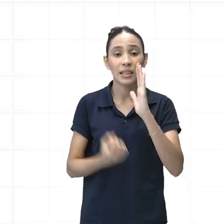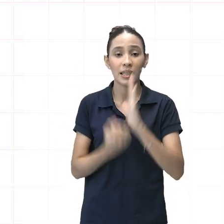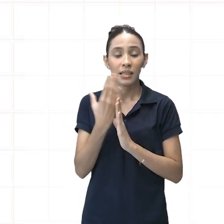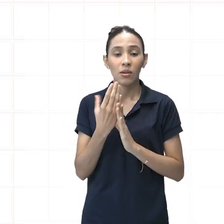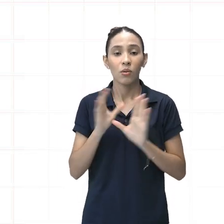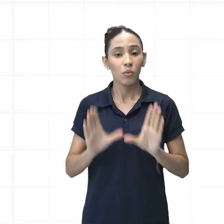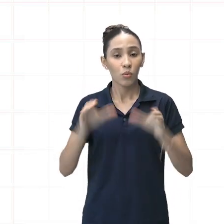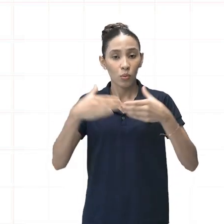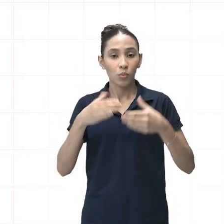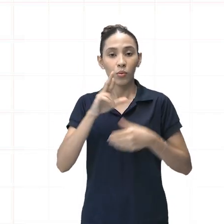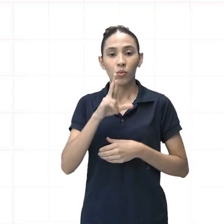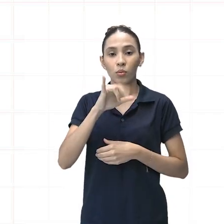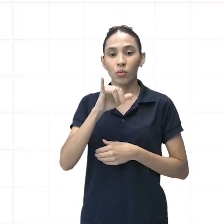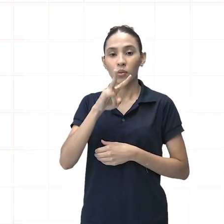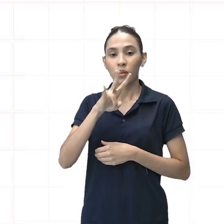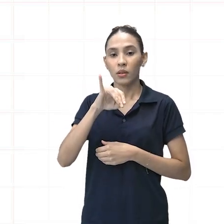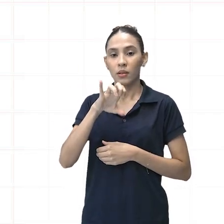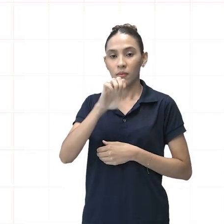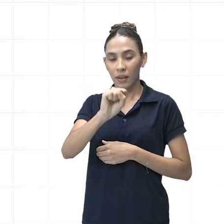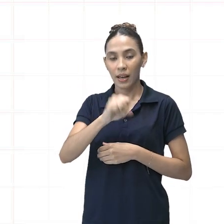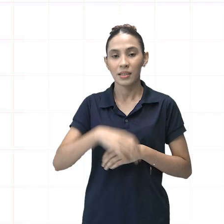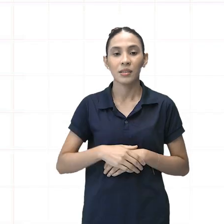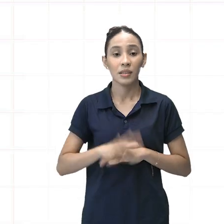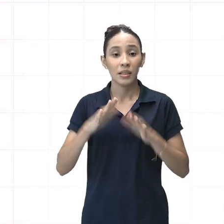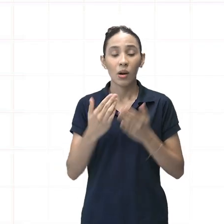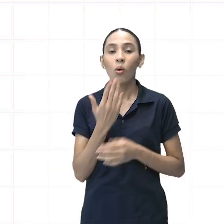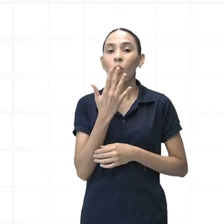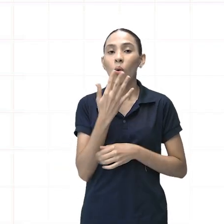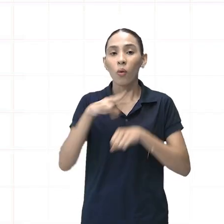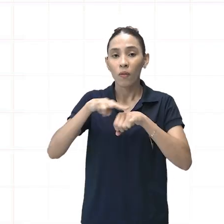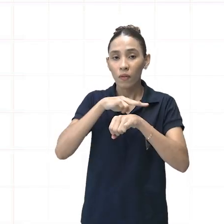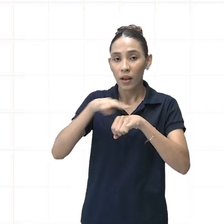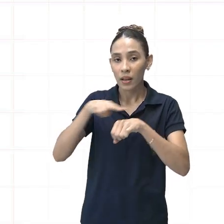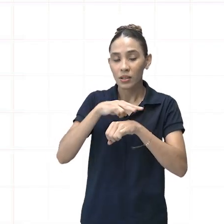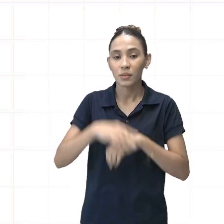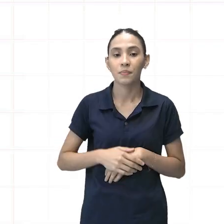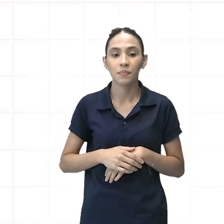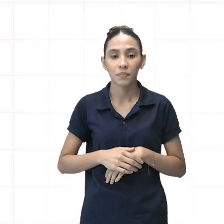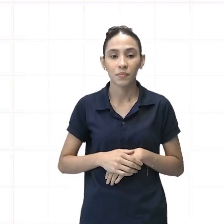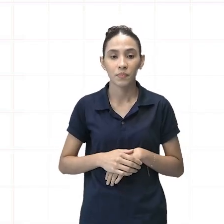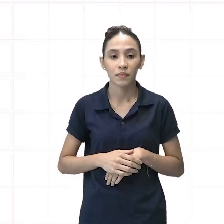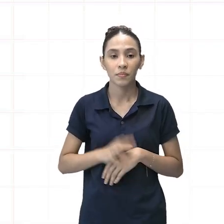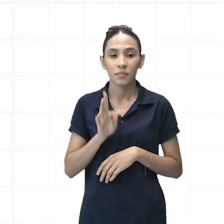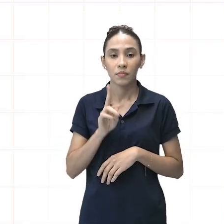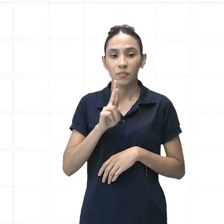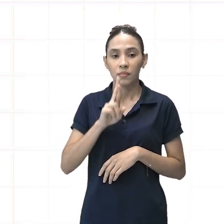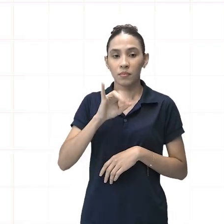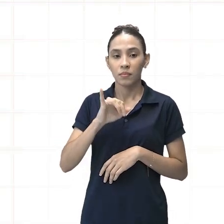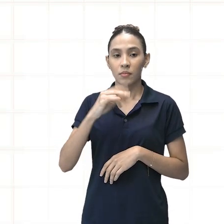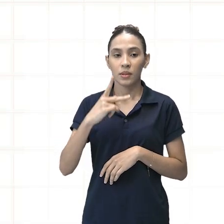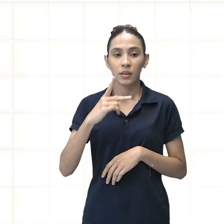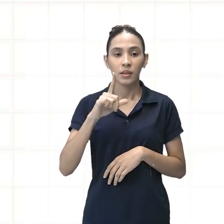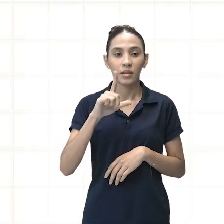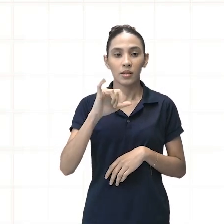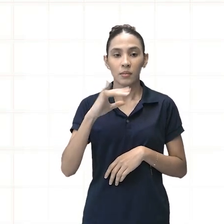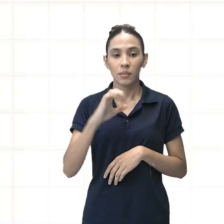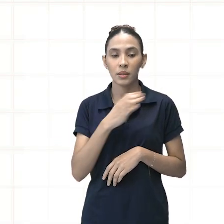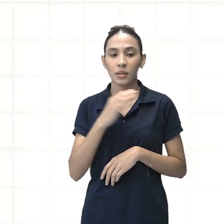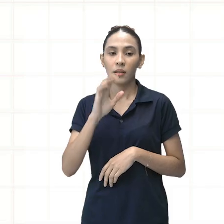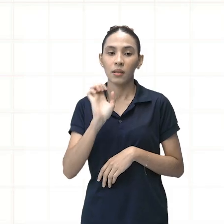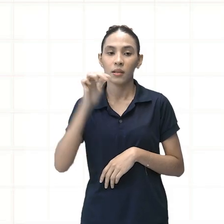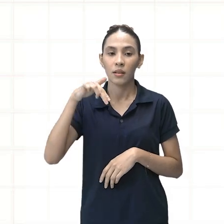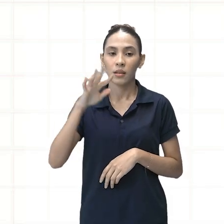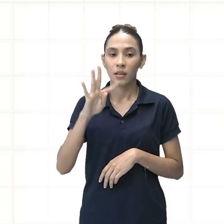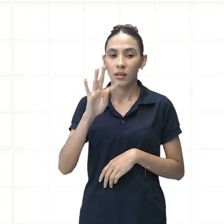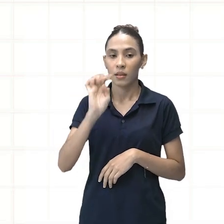dos blocos rivais. Então, nós temos em verde, né, a Tríplice Entente, em que nós temos aqui os